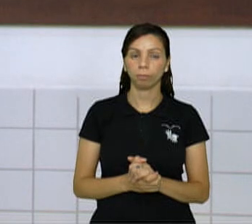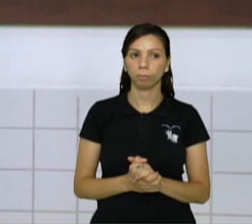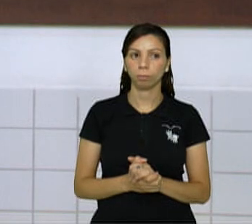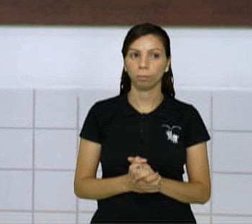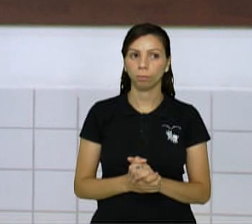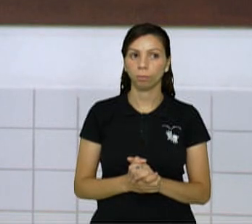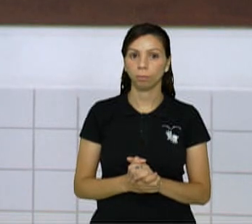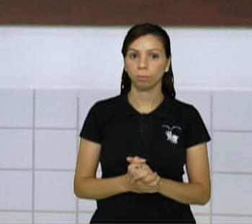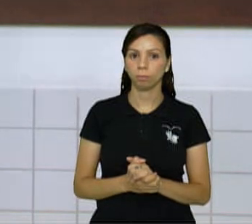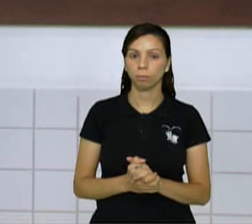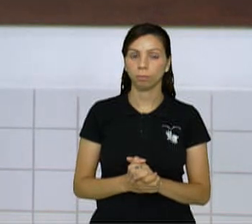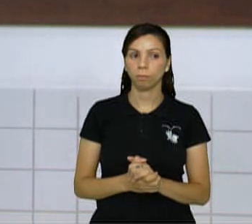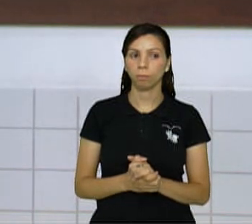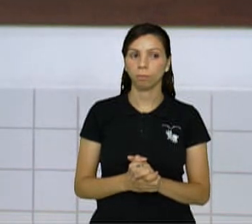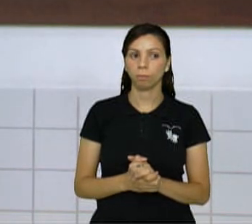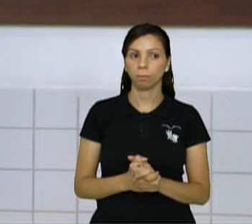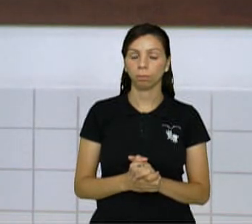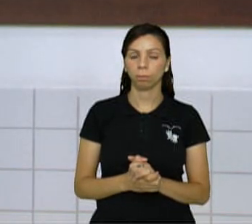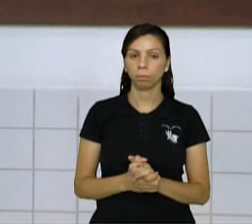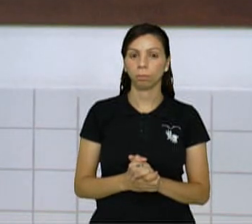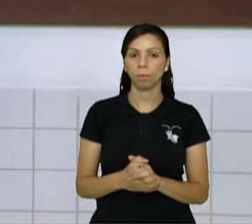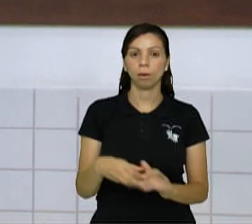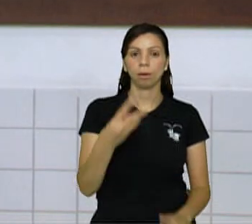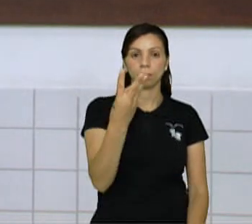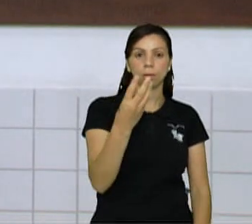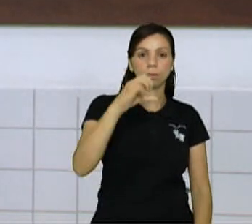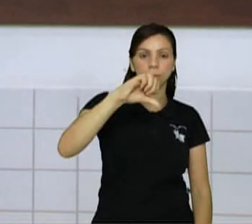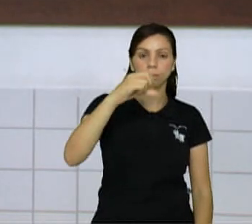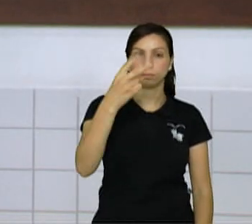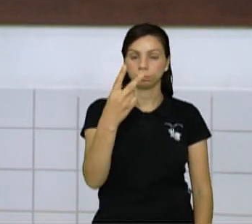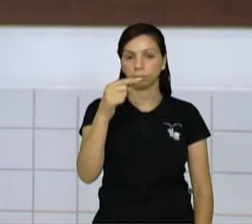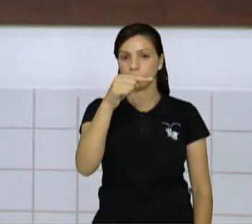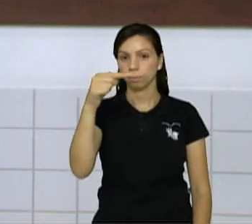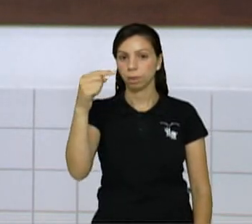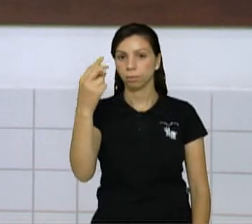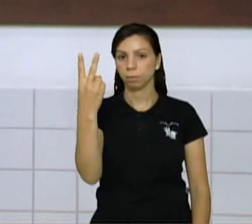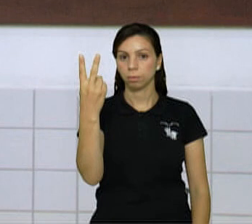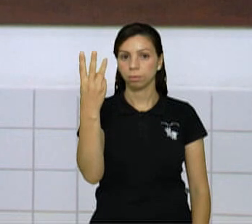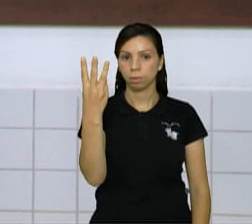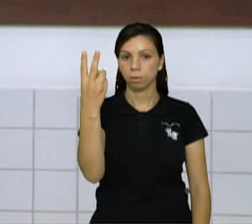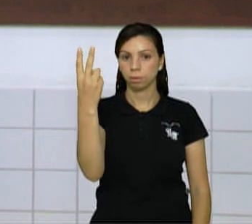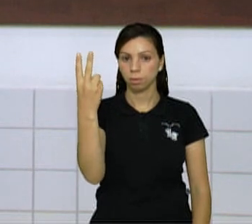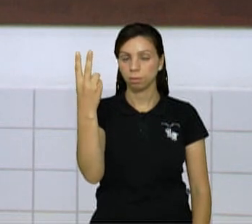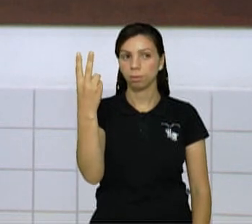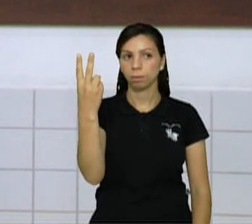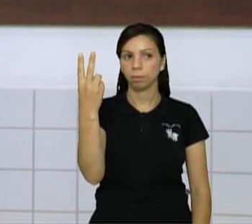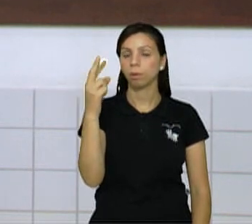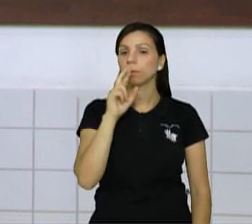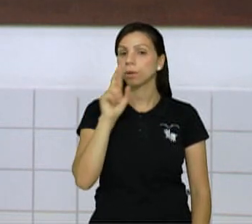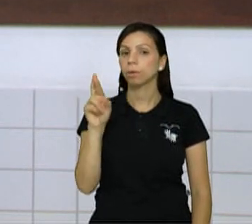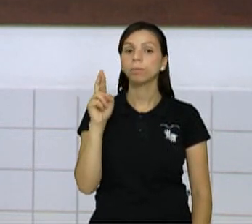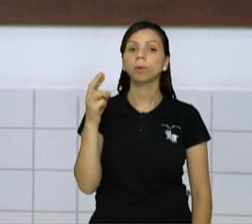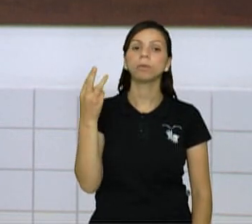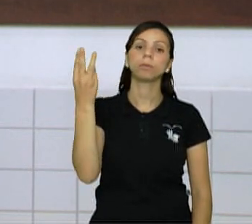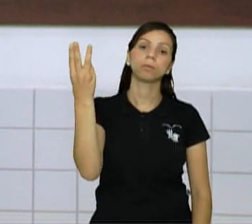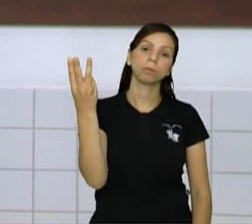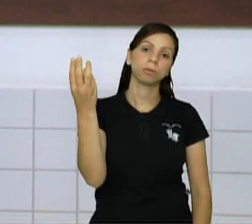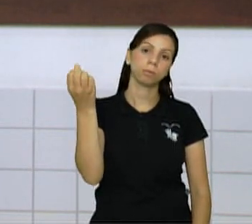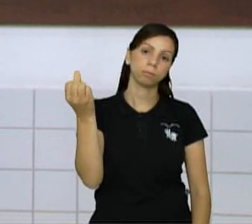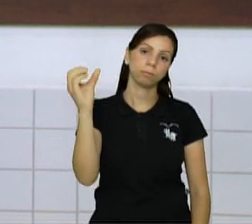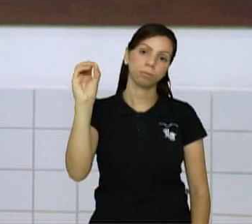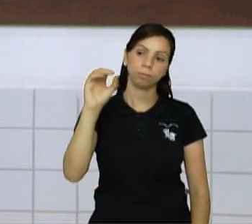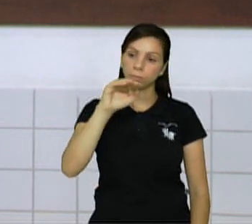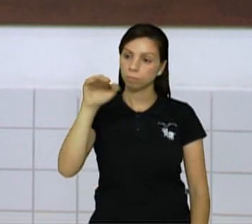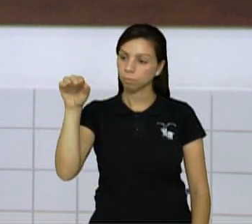mais um passo, é igual 392 menos 32 vai dar 360